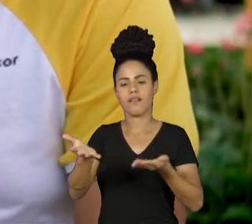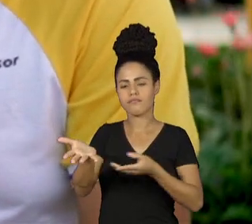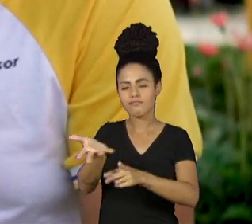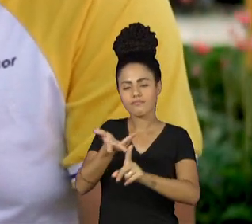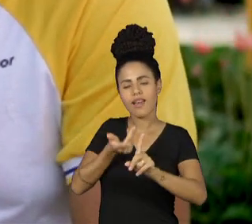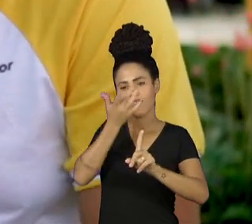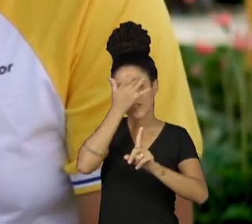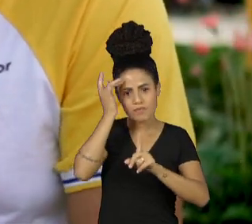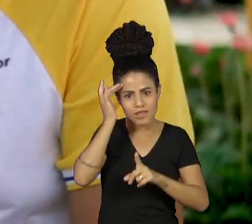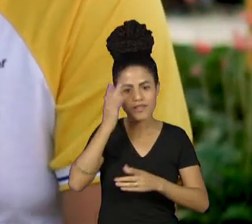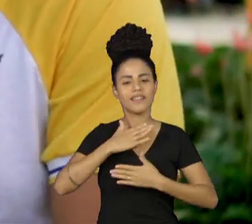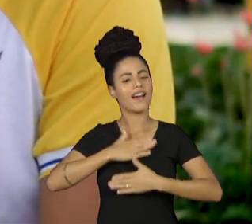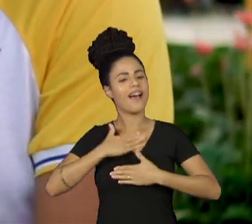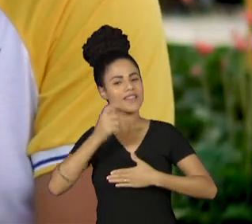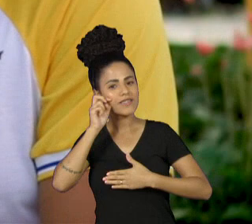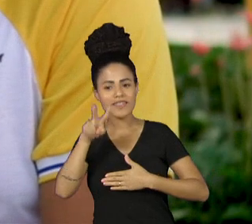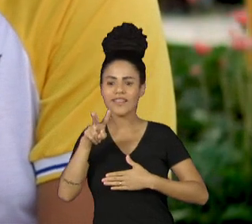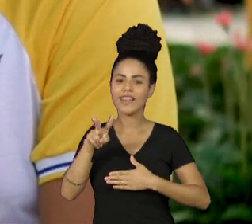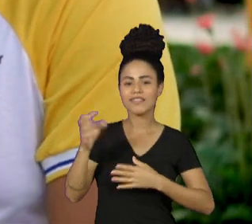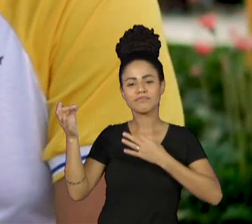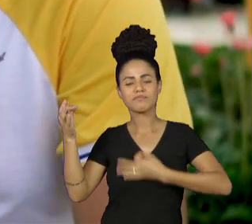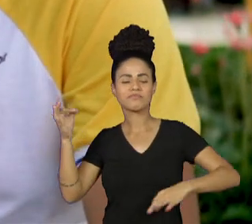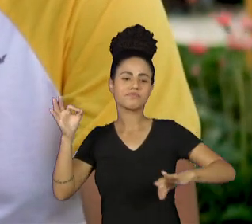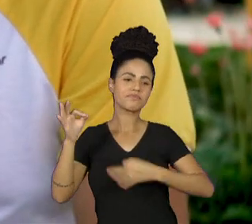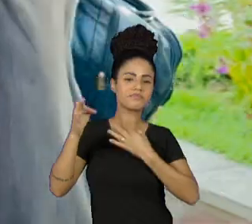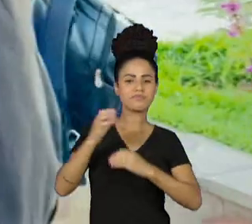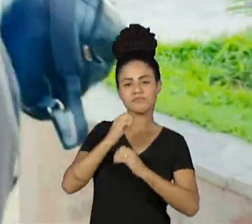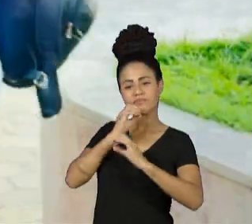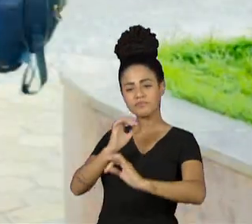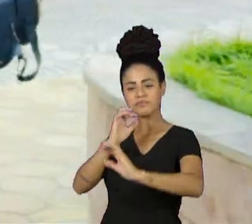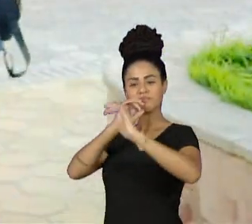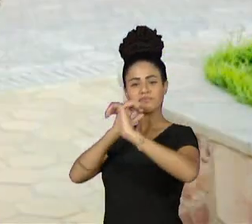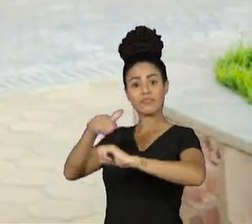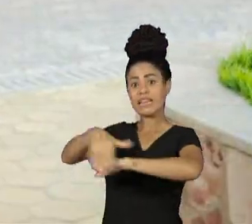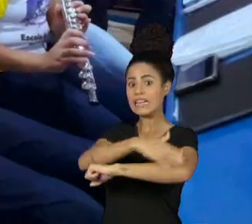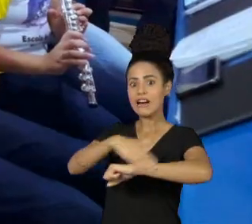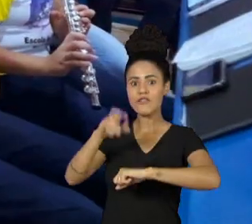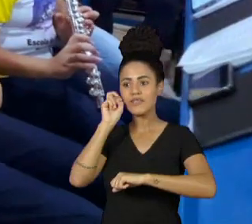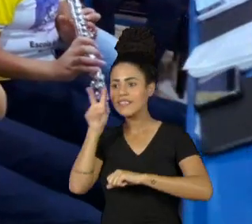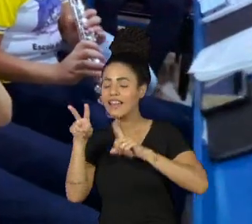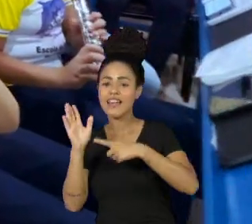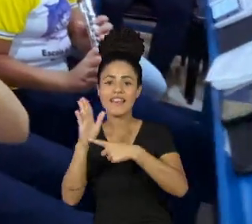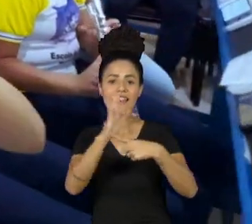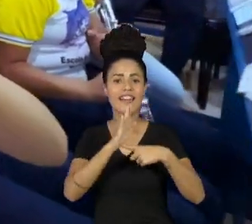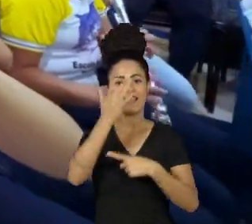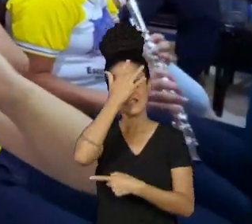A gente saiu na rua tocando, pode ser a música que for, o povo gostou, pronto, a missão está cumprida. Valeu!